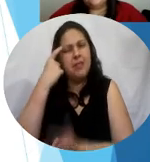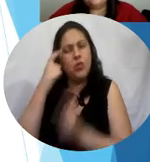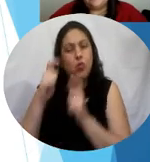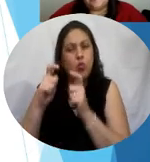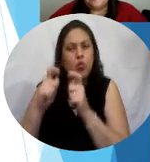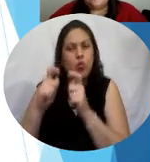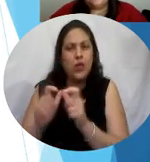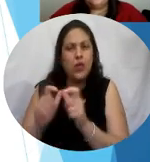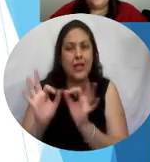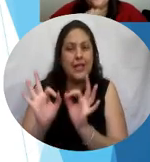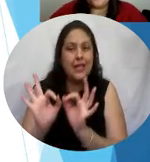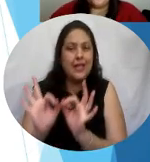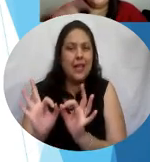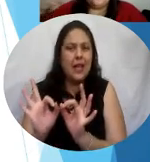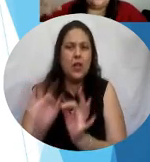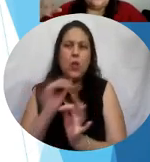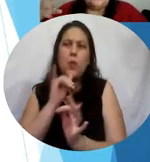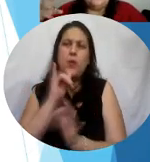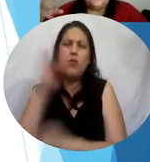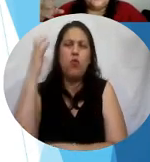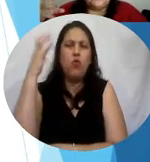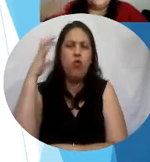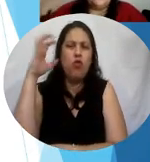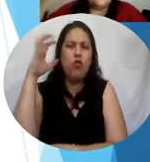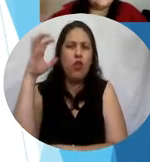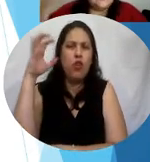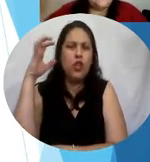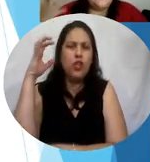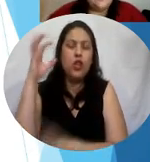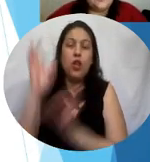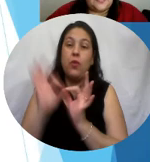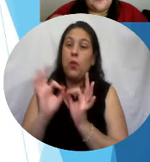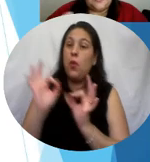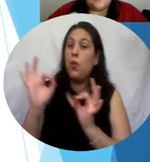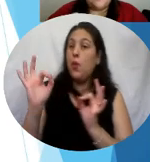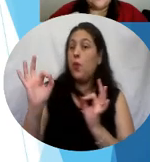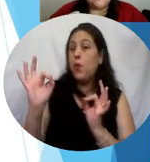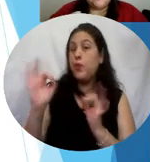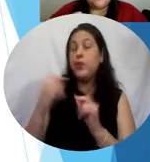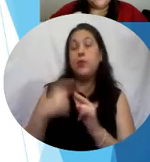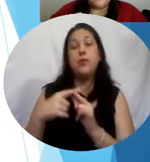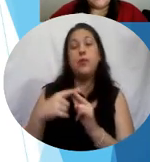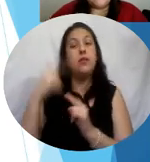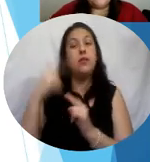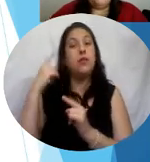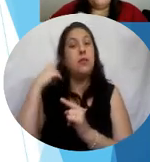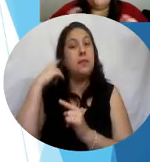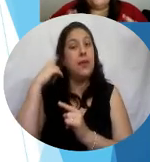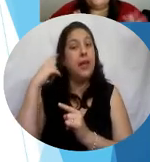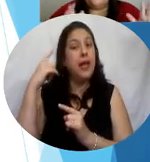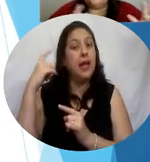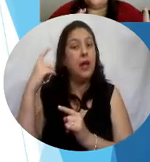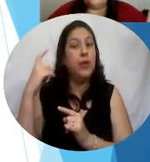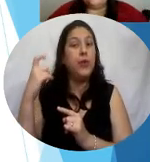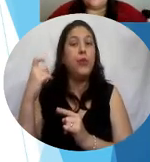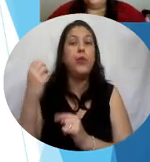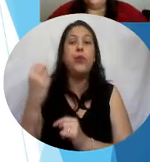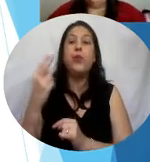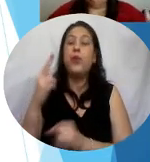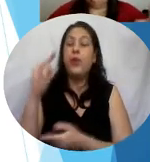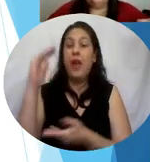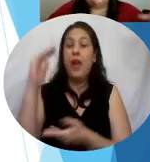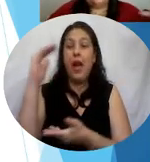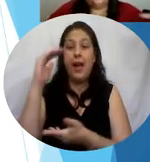locais estratégicos. Então, um pouco longe do ventilador, se aquele barulho atrapalhar mais ele, um pouco mais